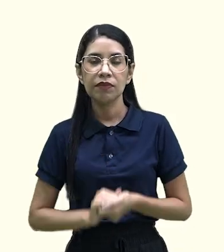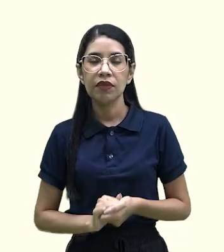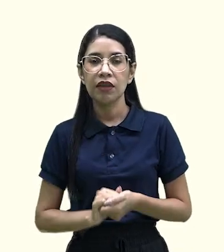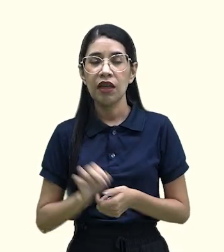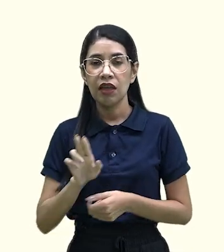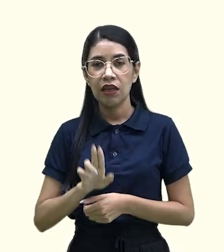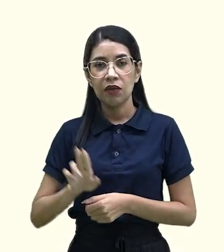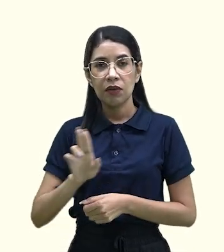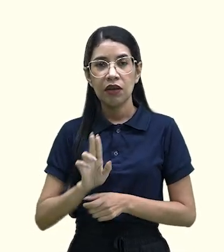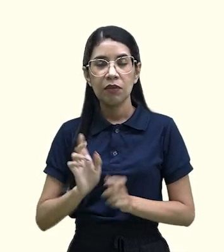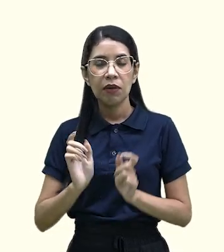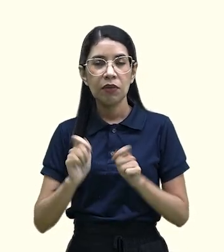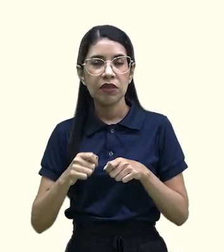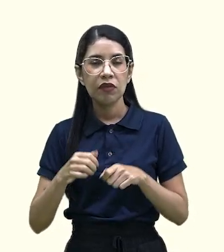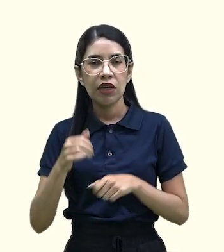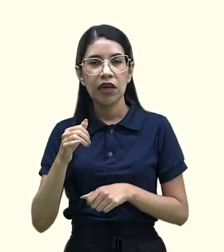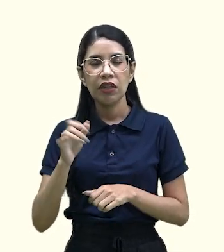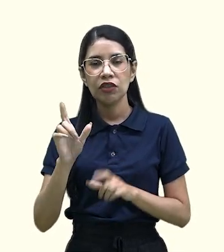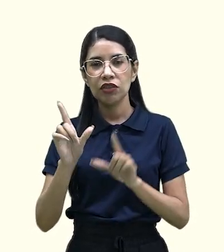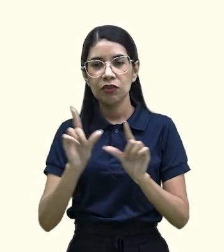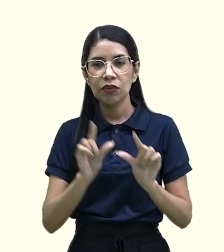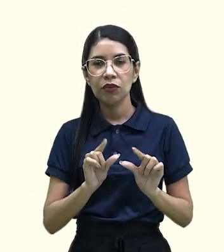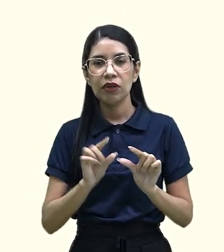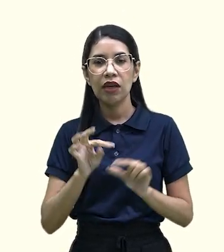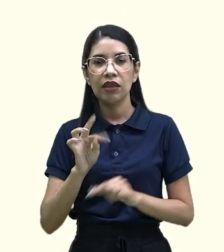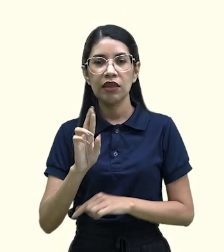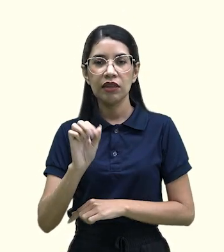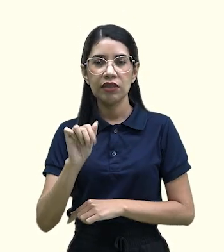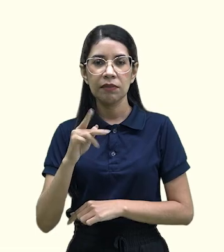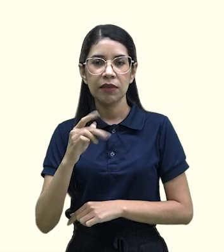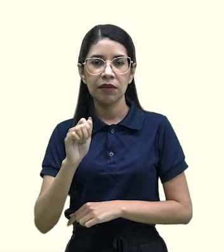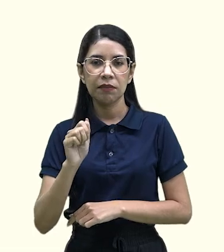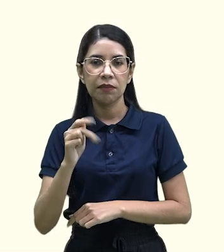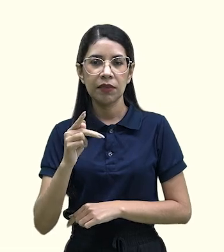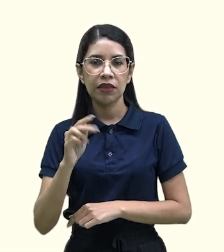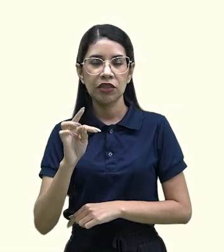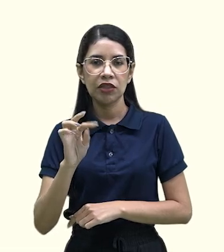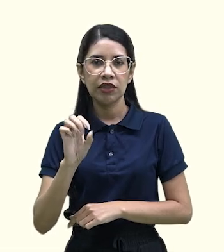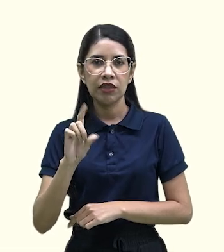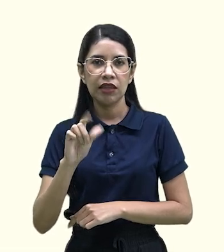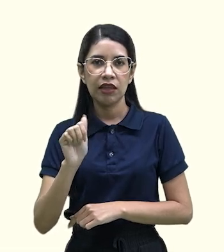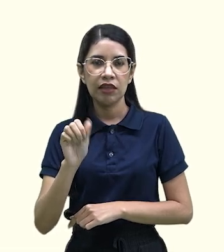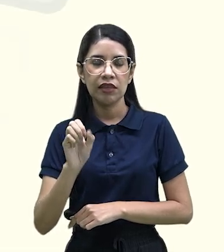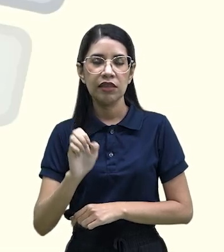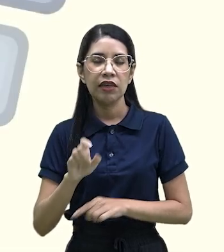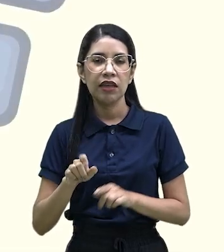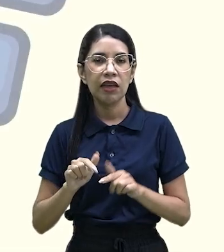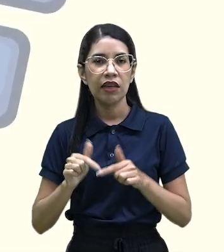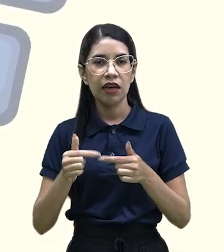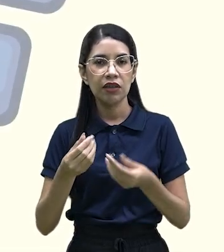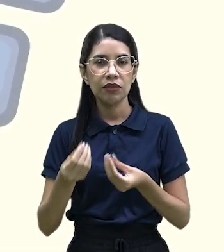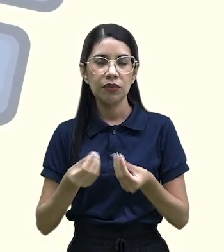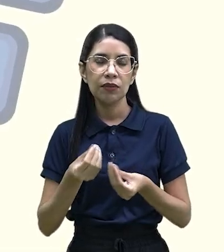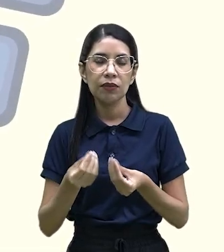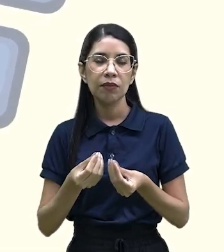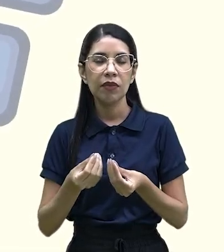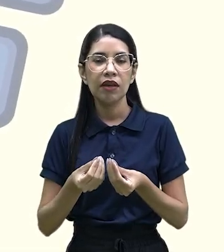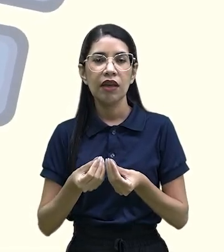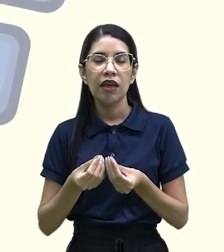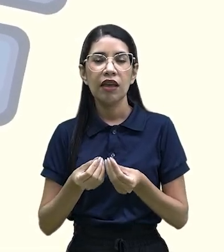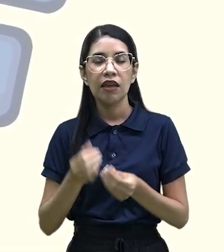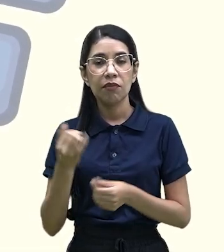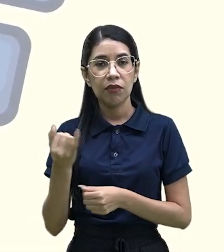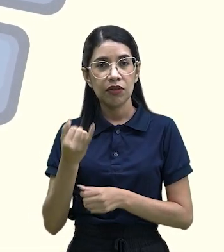penicilina inibe uma enzima chamada de transpeptidase, que atua na formação do peptidoglicano,